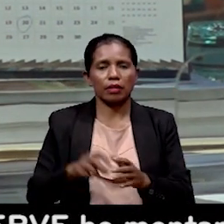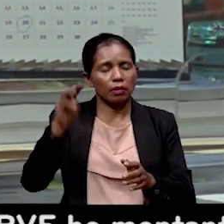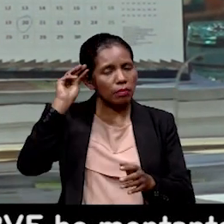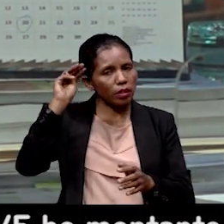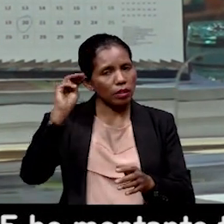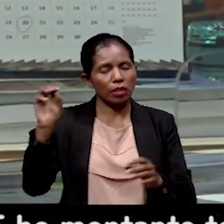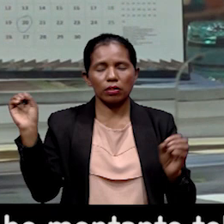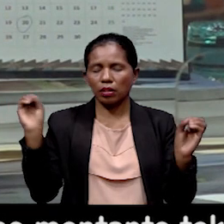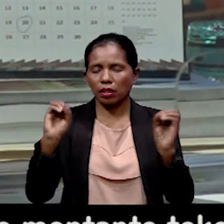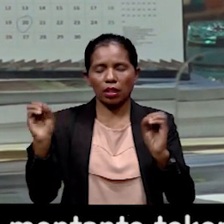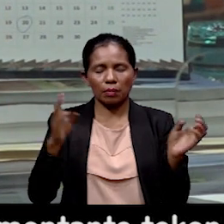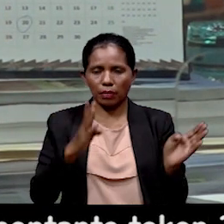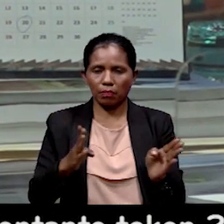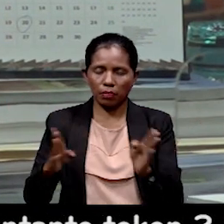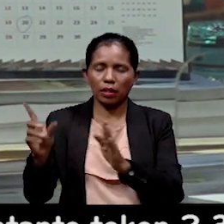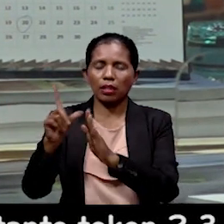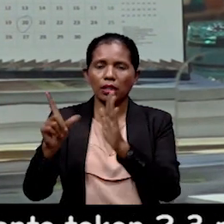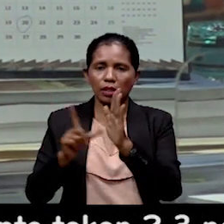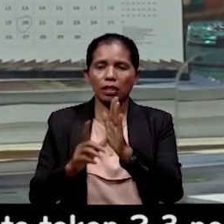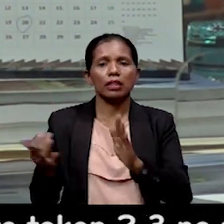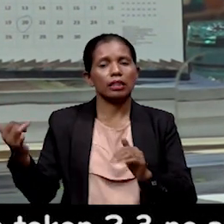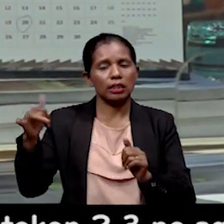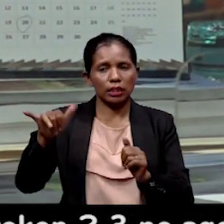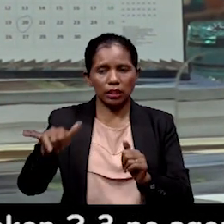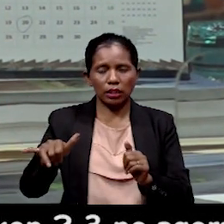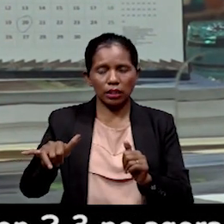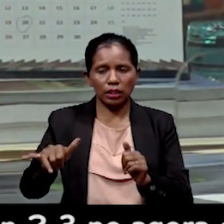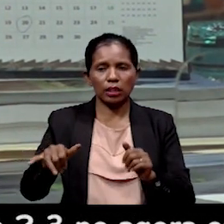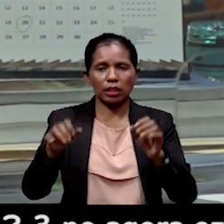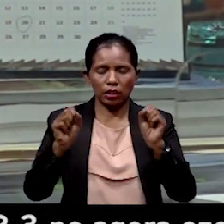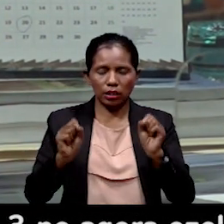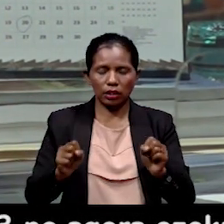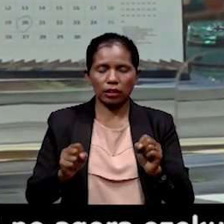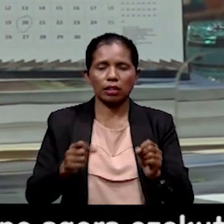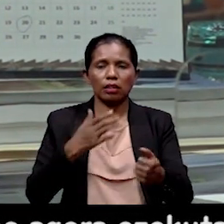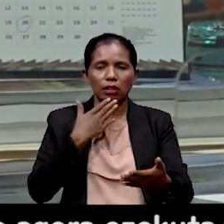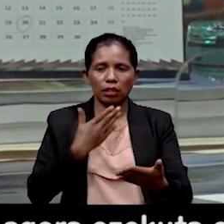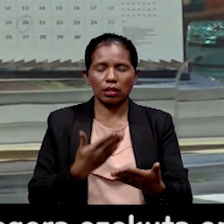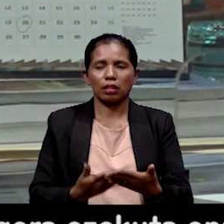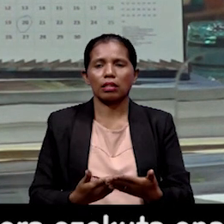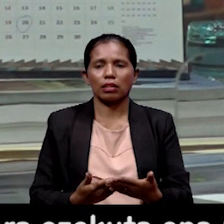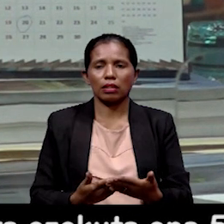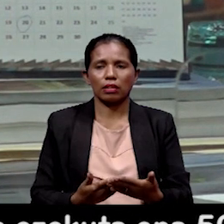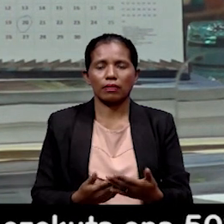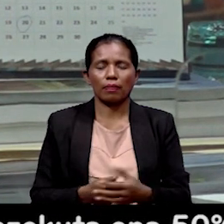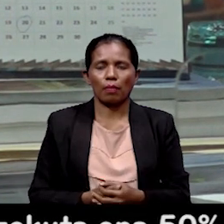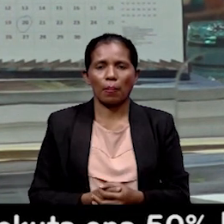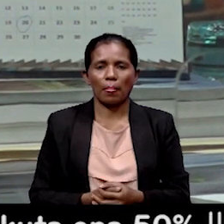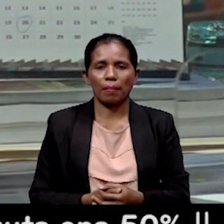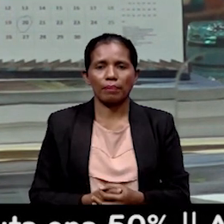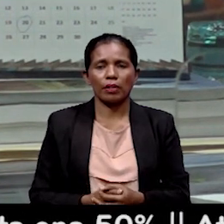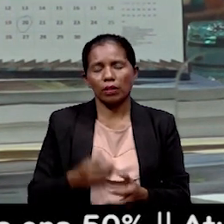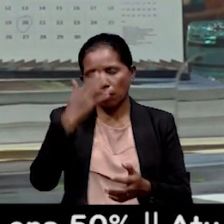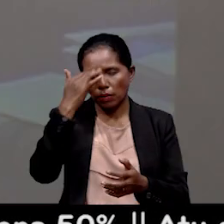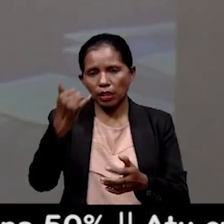será lá prepara lista. Basira nebeke se beneficia ho subsídio ne. Toba ira